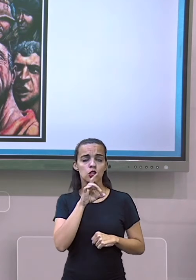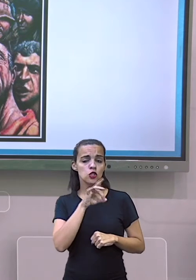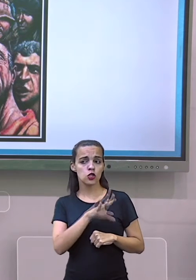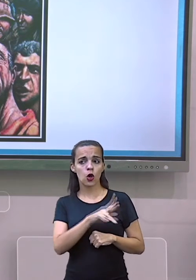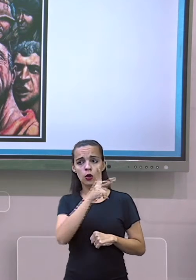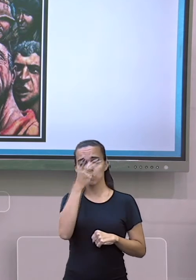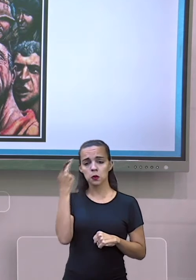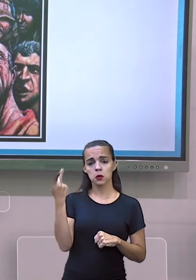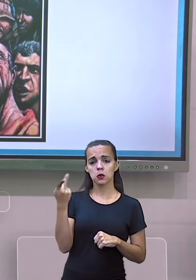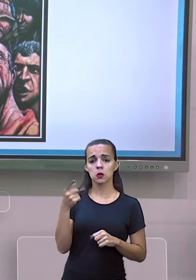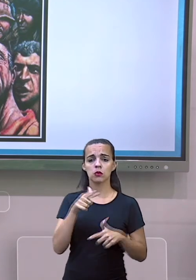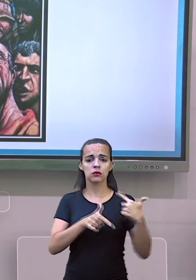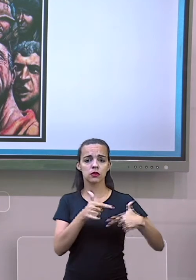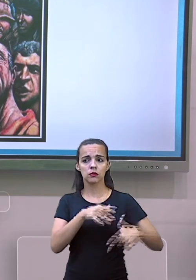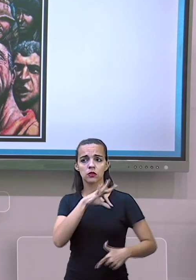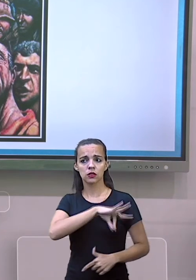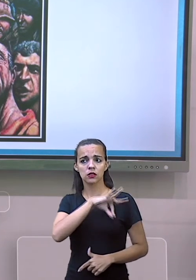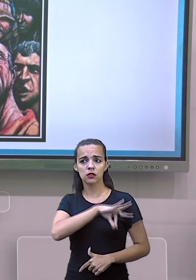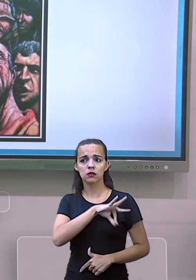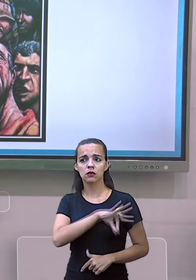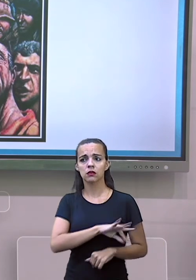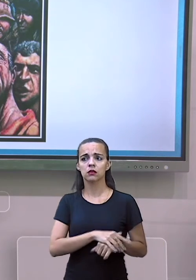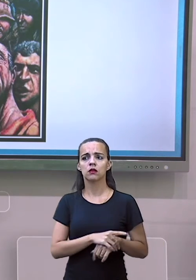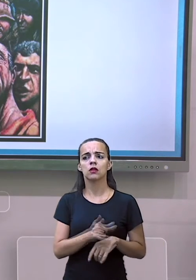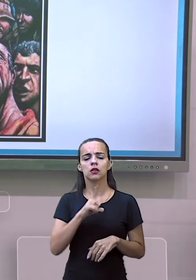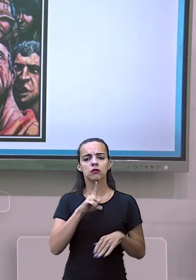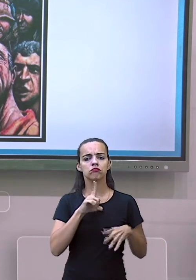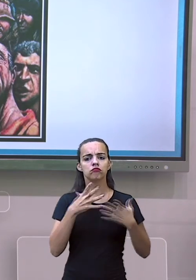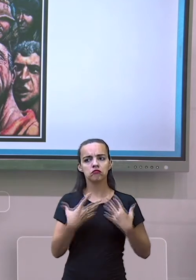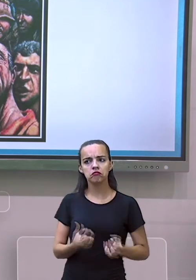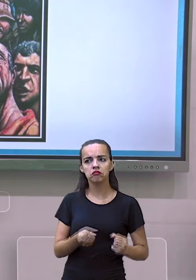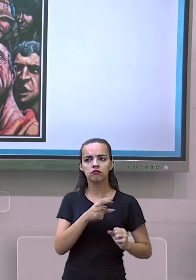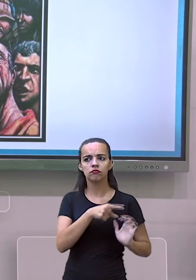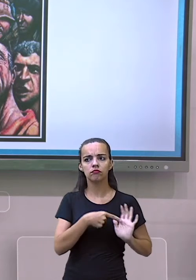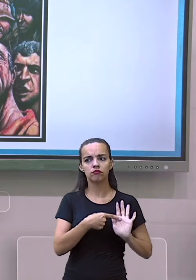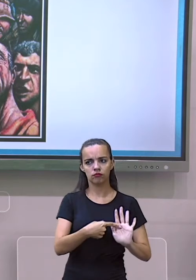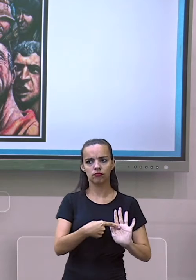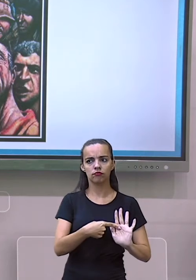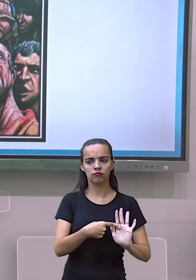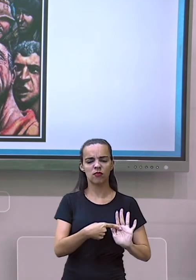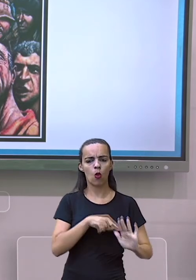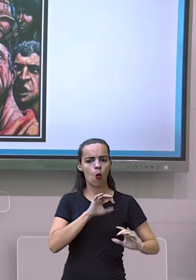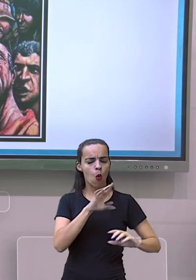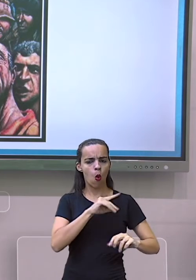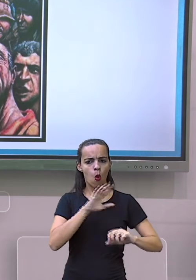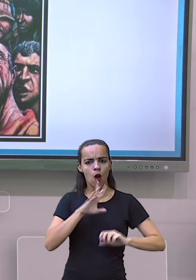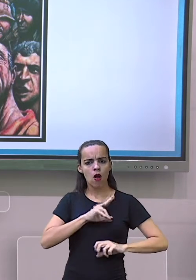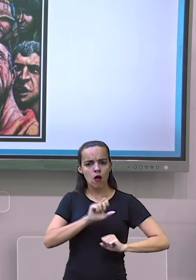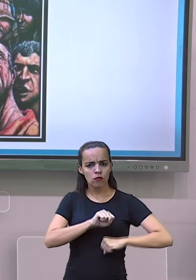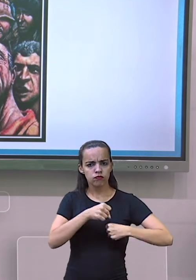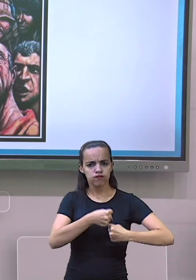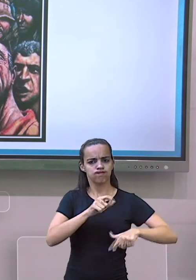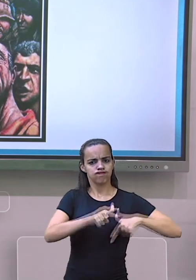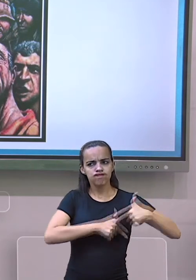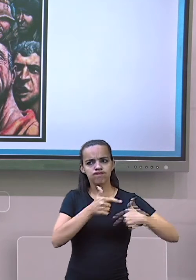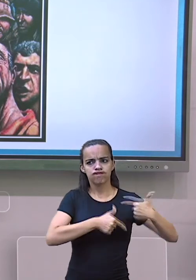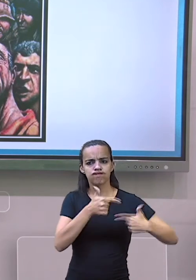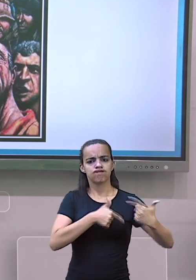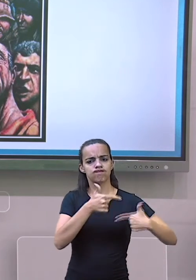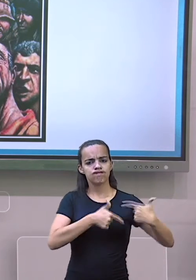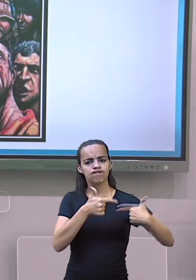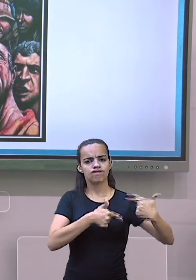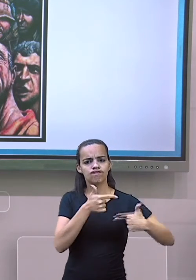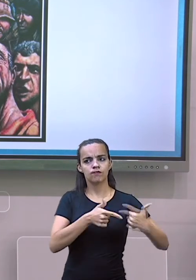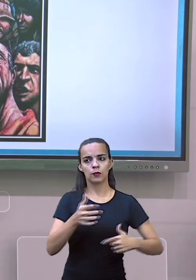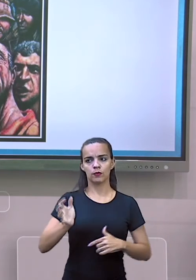trabalhadores assalariados que dispunham somente de sua força de trabalho e produziam a